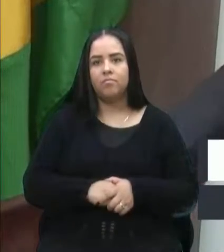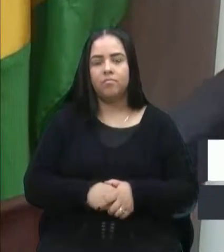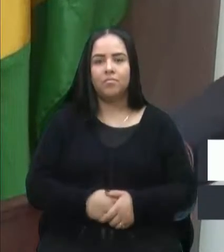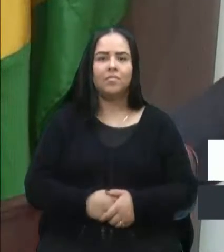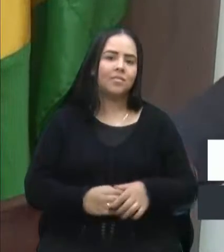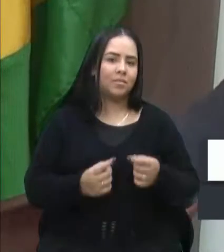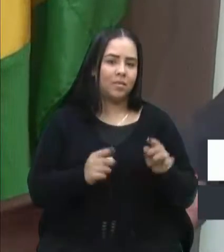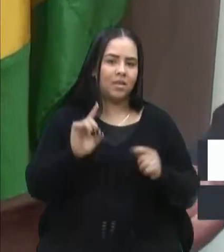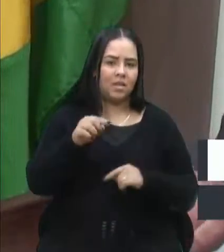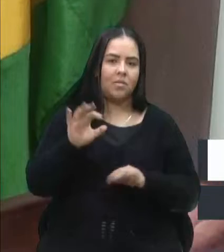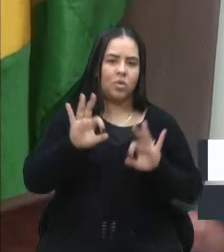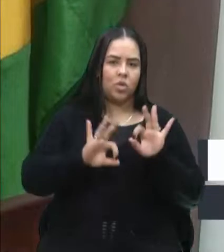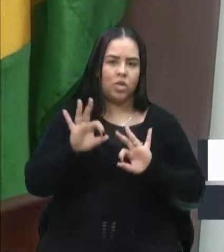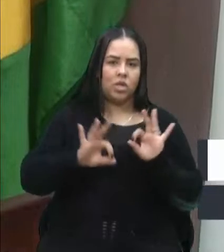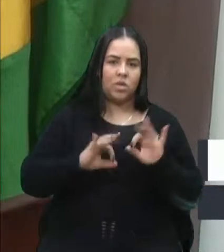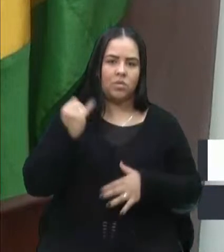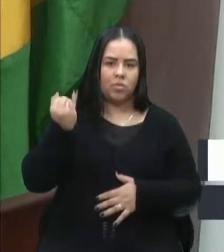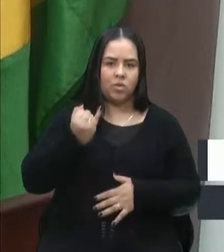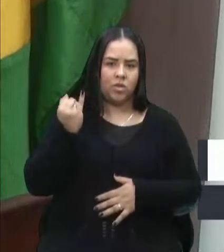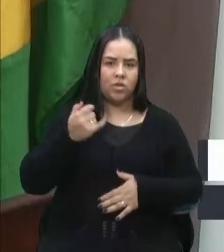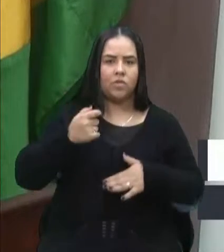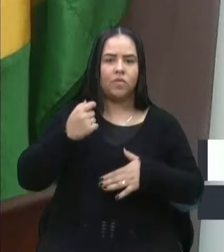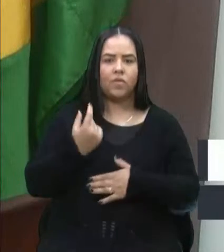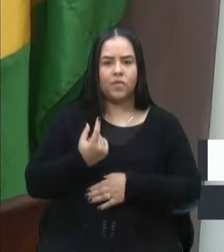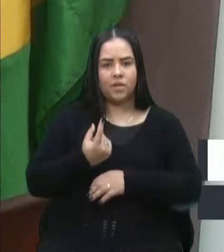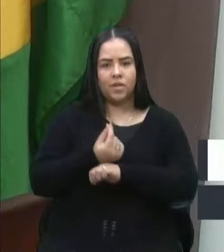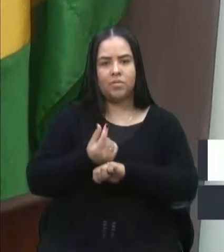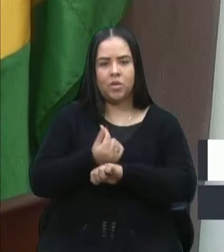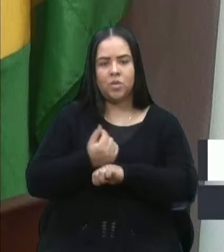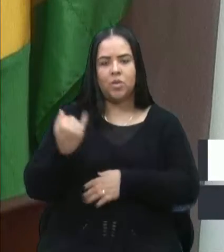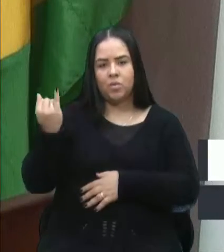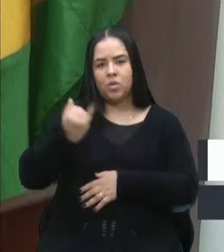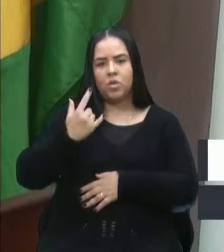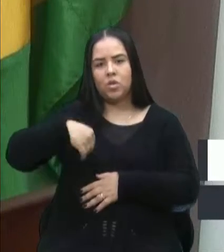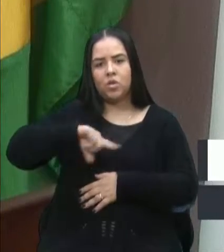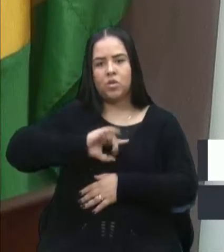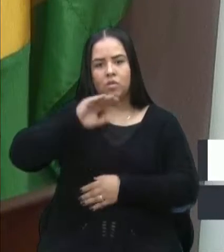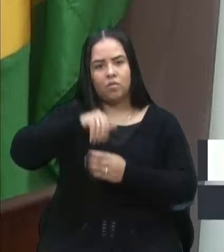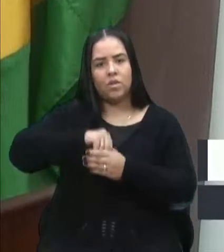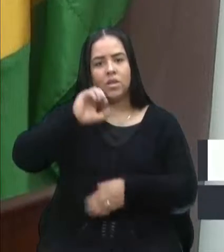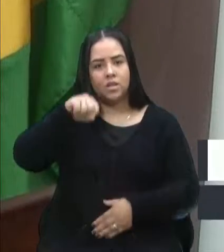Mas é um projeto importante, né? Um financiamento importante que nós, com certeza, votaremos sim.